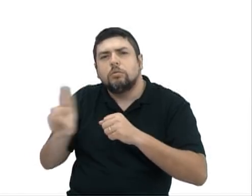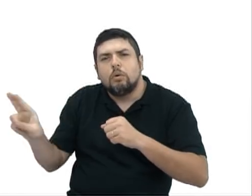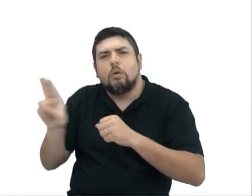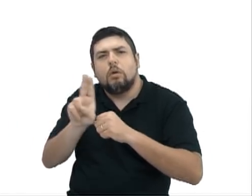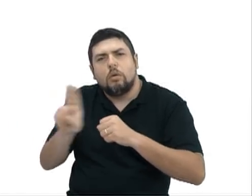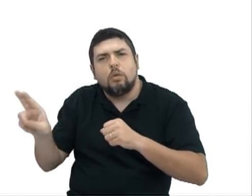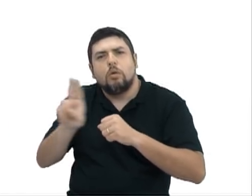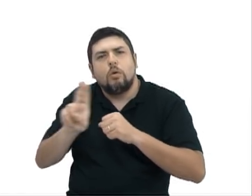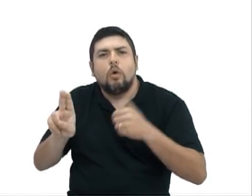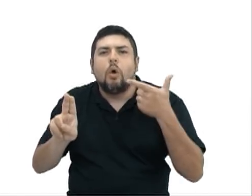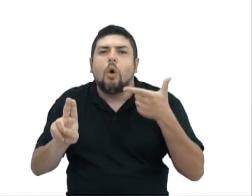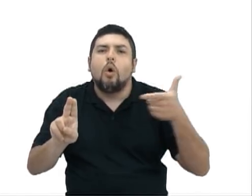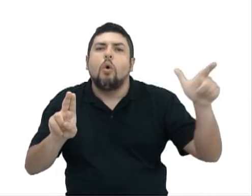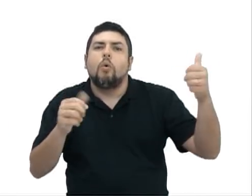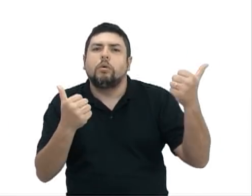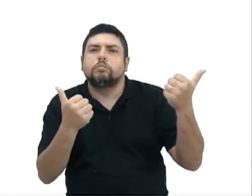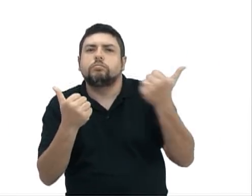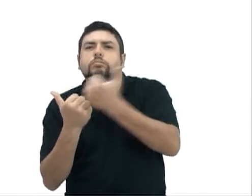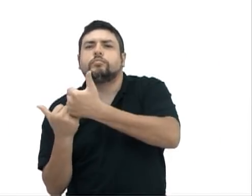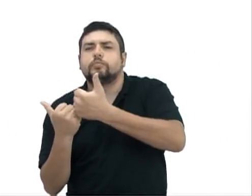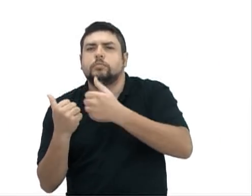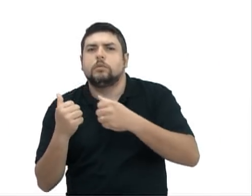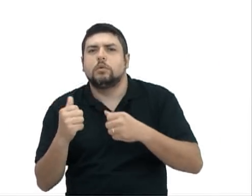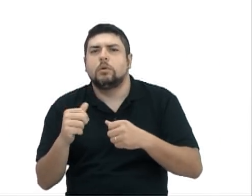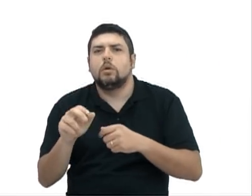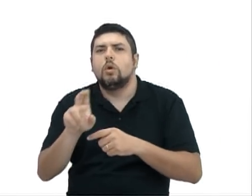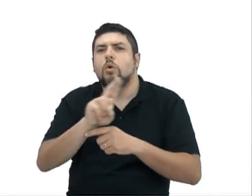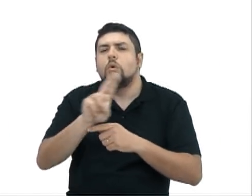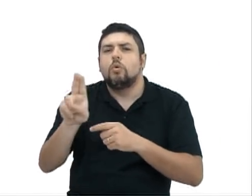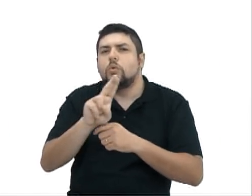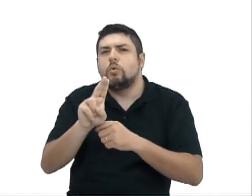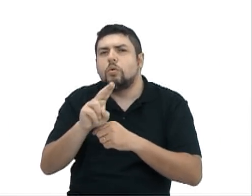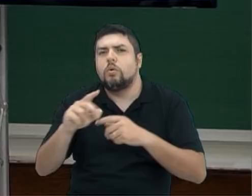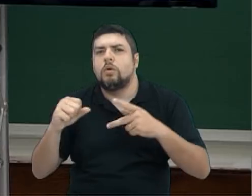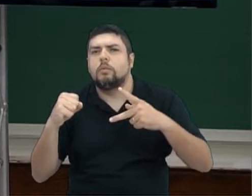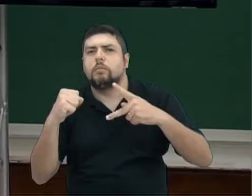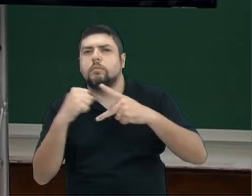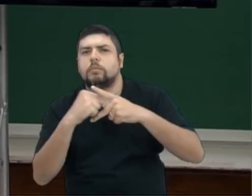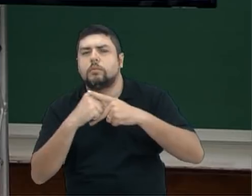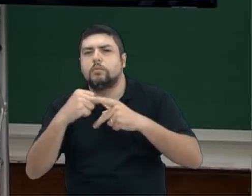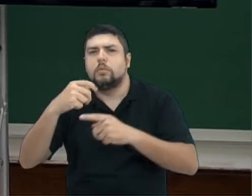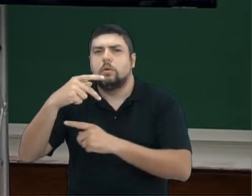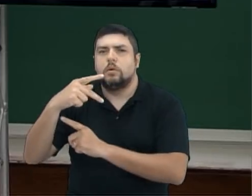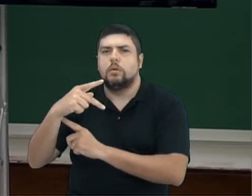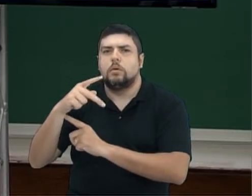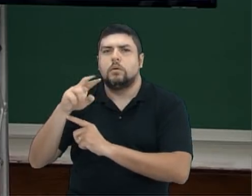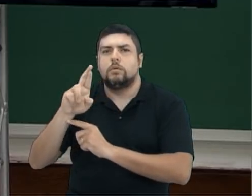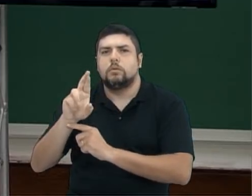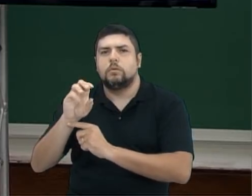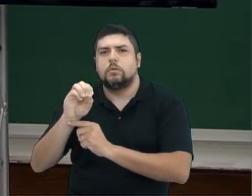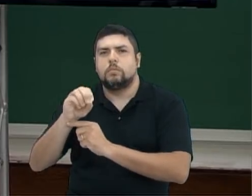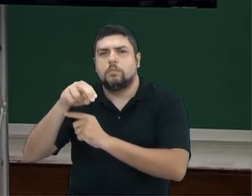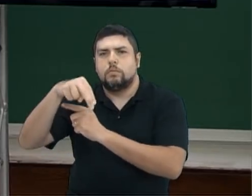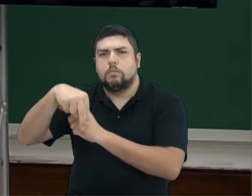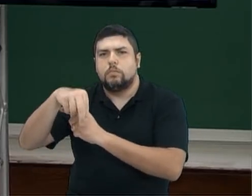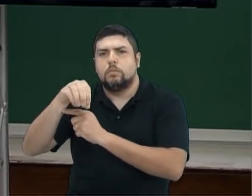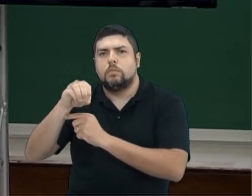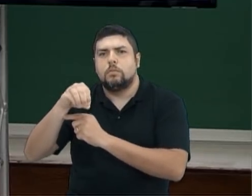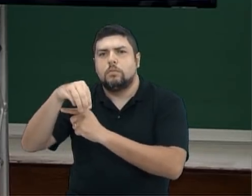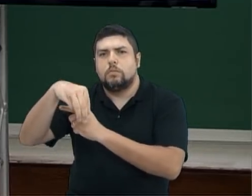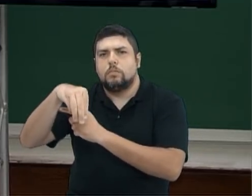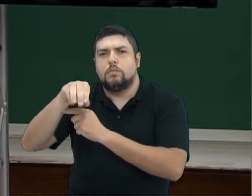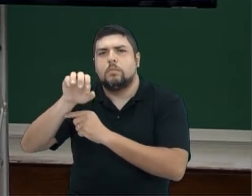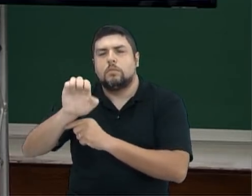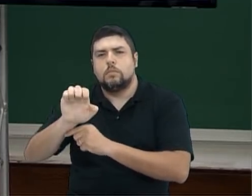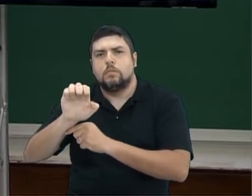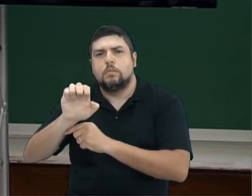comuns. Essas palavras, elas são chamadas de pronome, tá? Então, quais as palavras que eu utilizo para